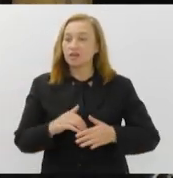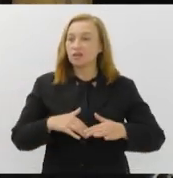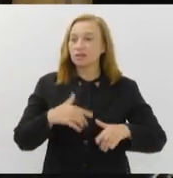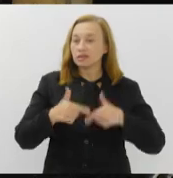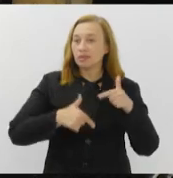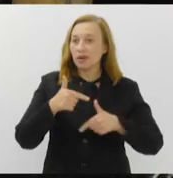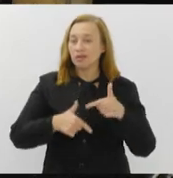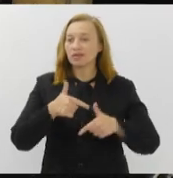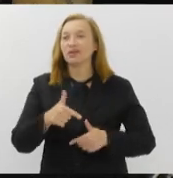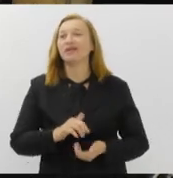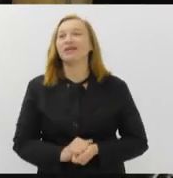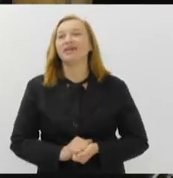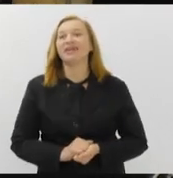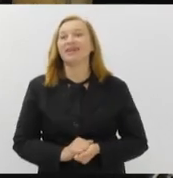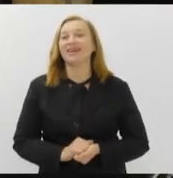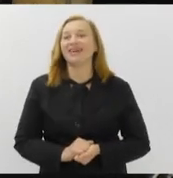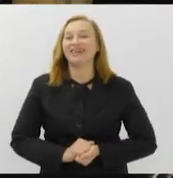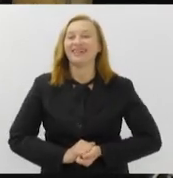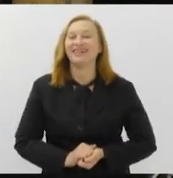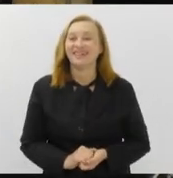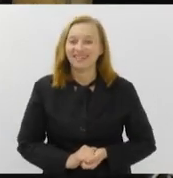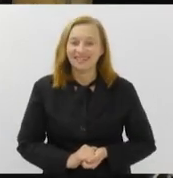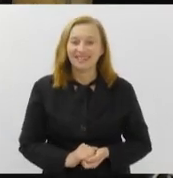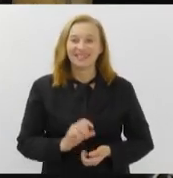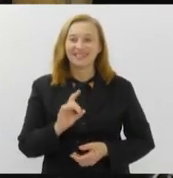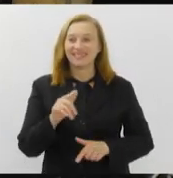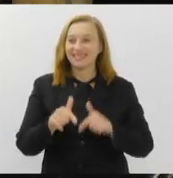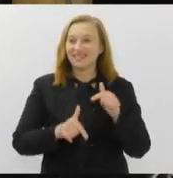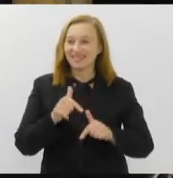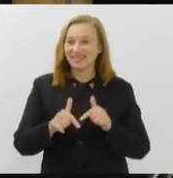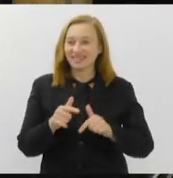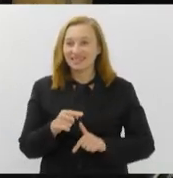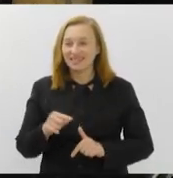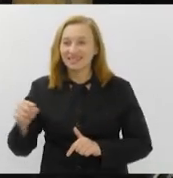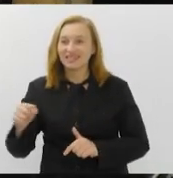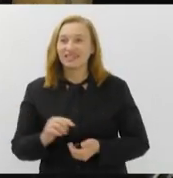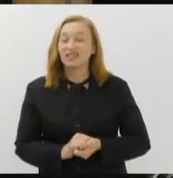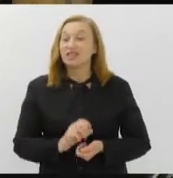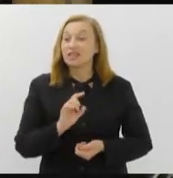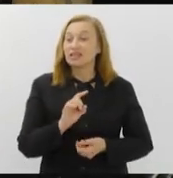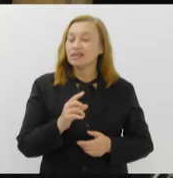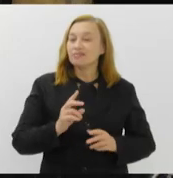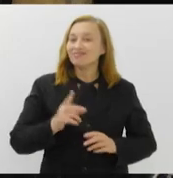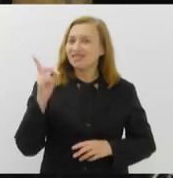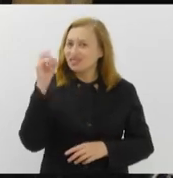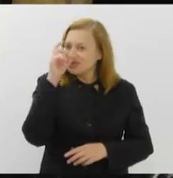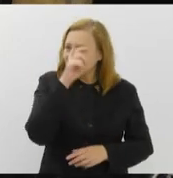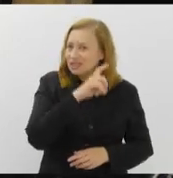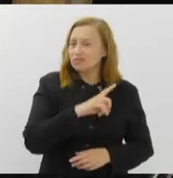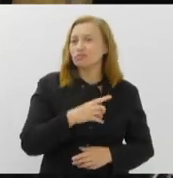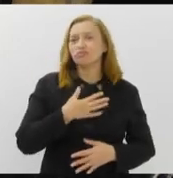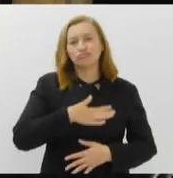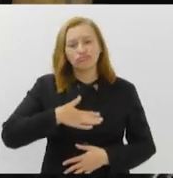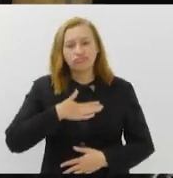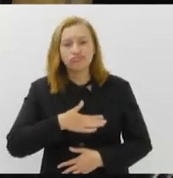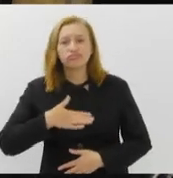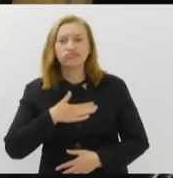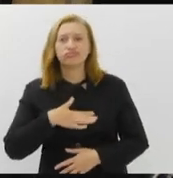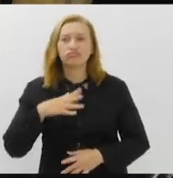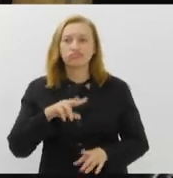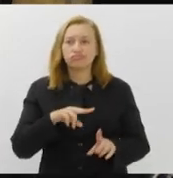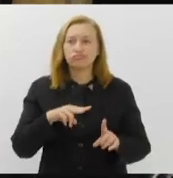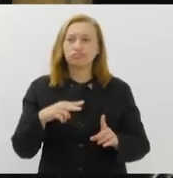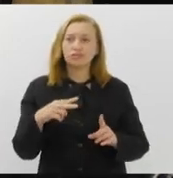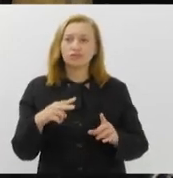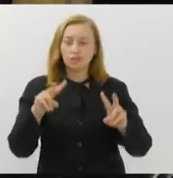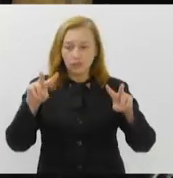que a gente trabalha somente nas terras, a gente não sai para fora para trabalhar, e está sendo meio difícil, a gente gostaria muito que olhasse para nós no